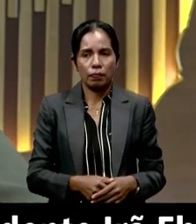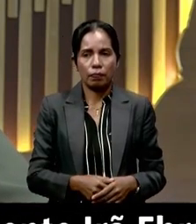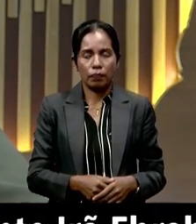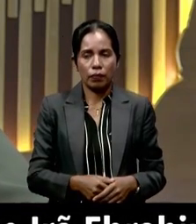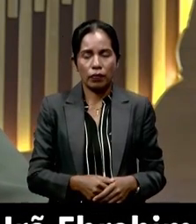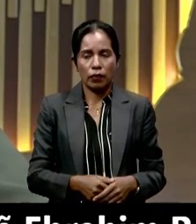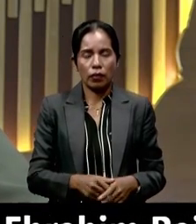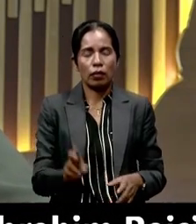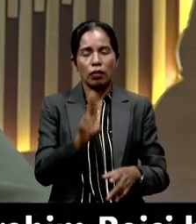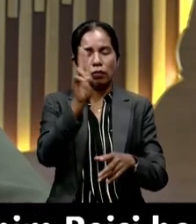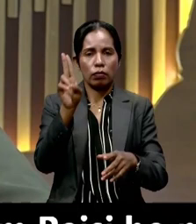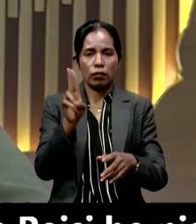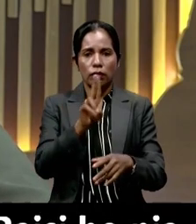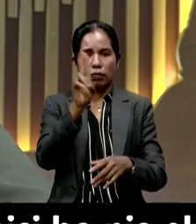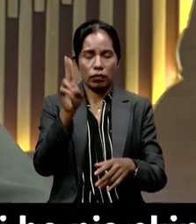gestão